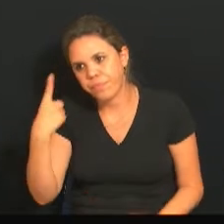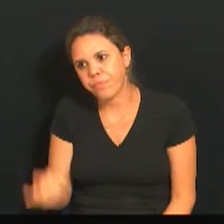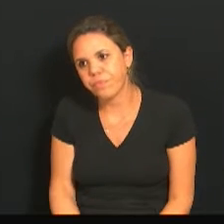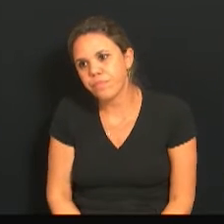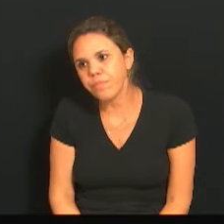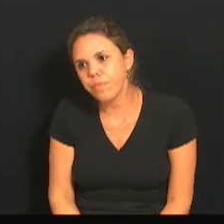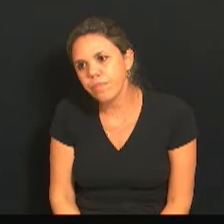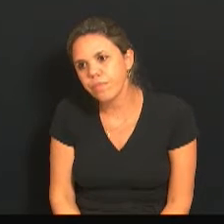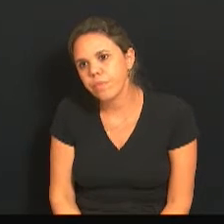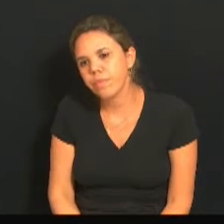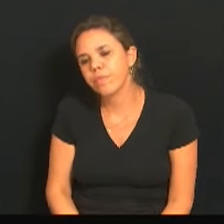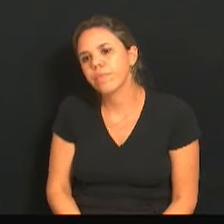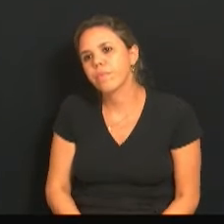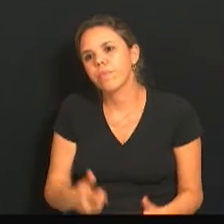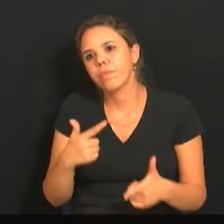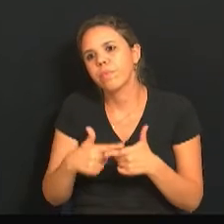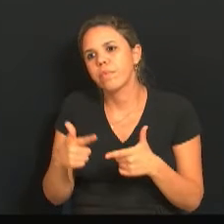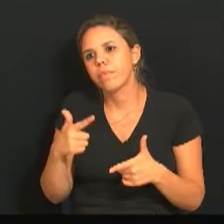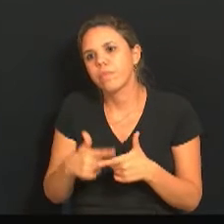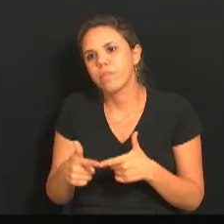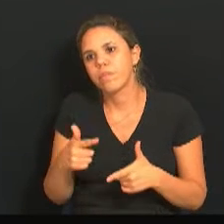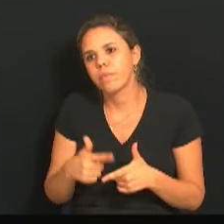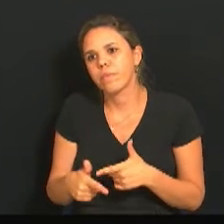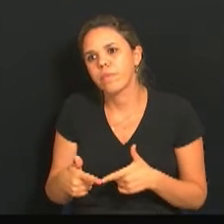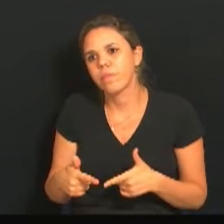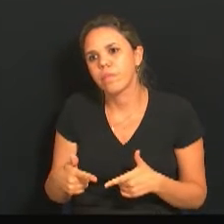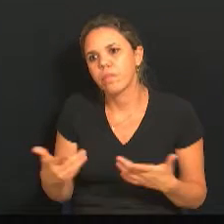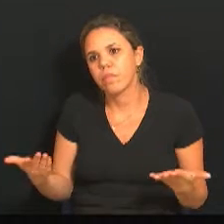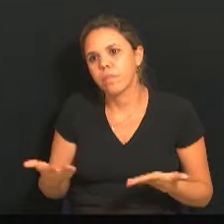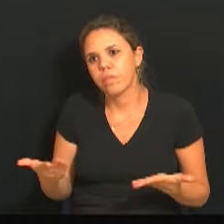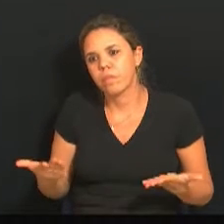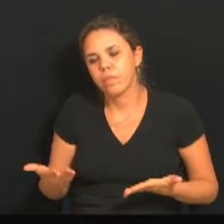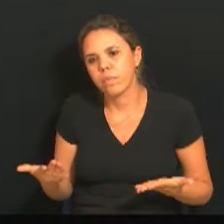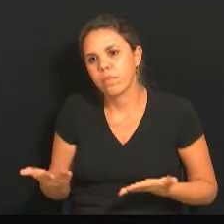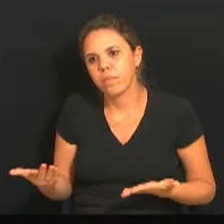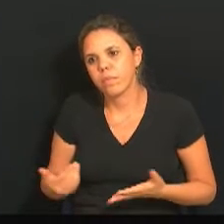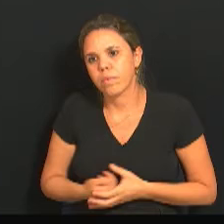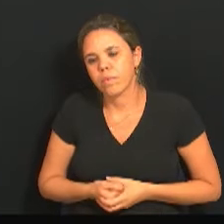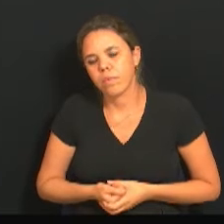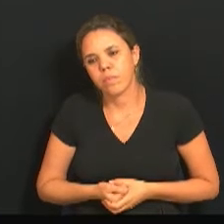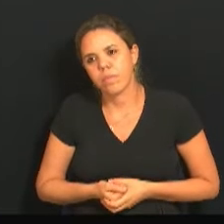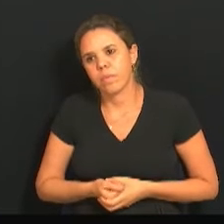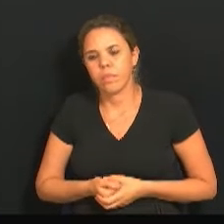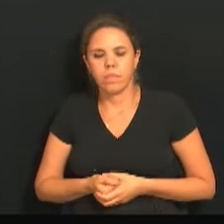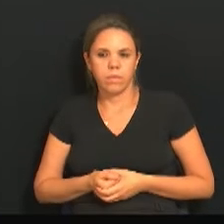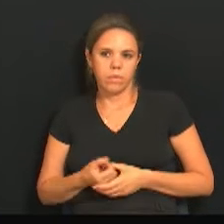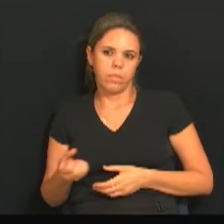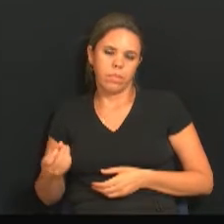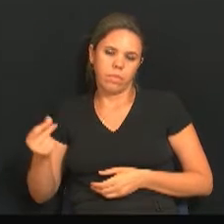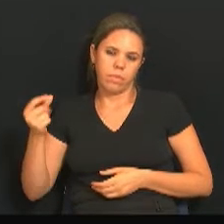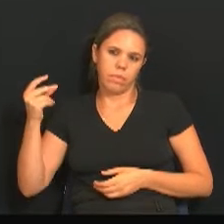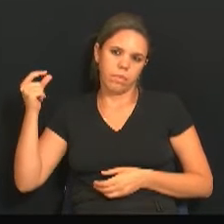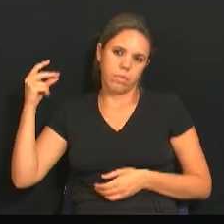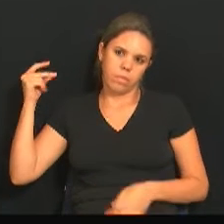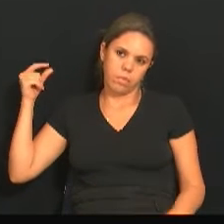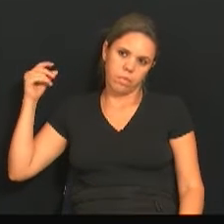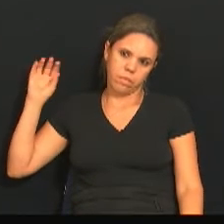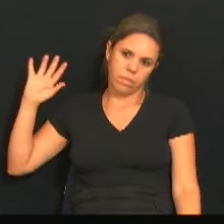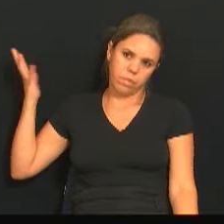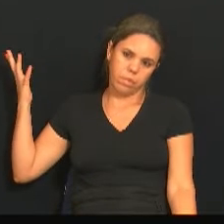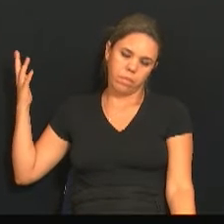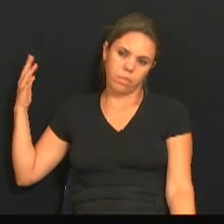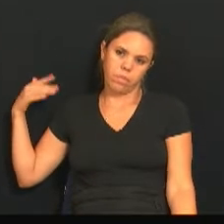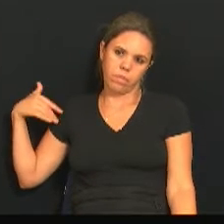esse problema que a gente vive hoje não é recente, é um problema antigo.